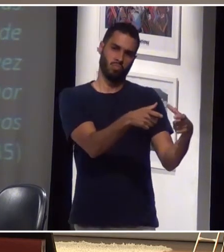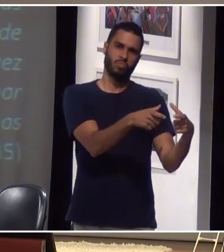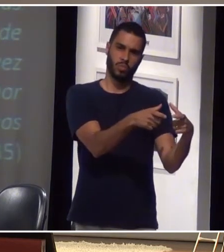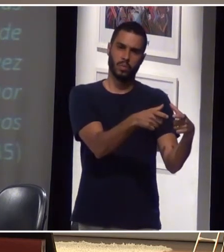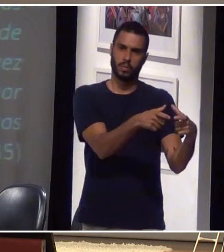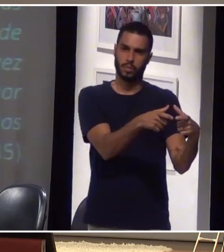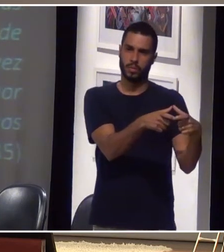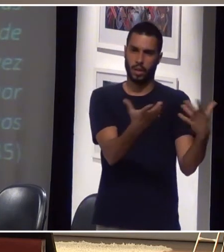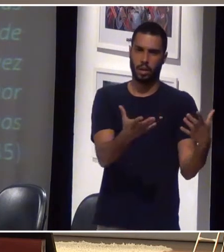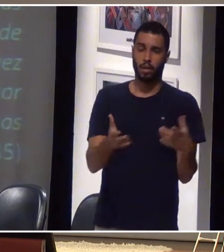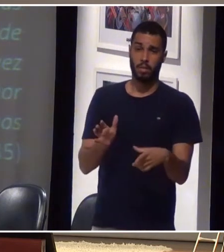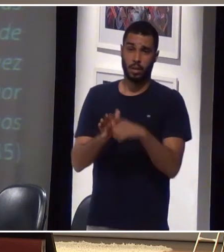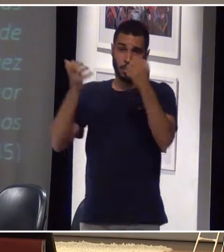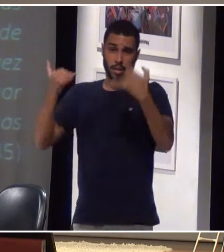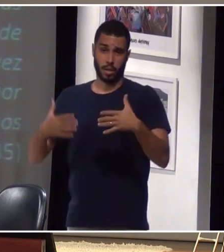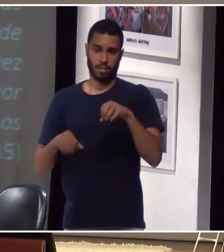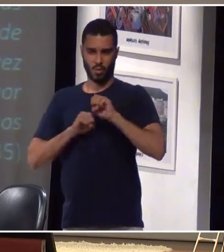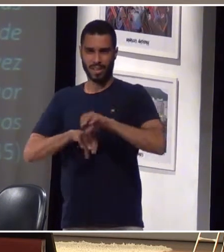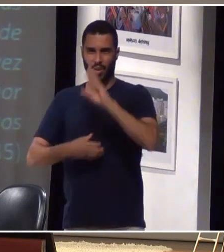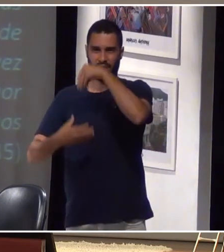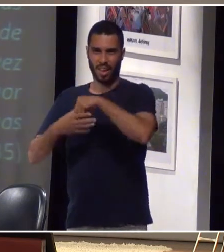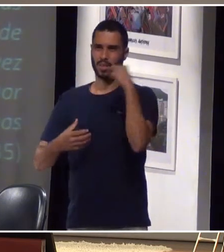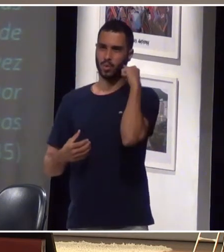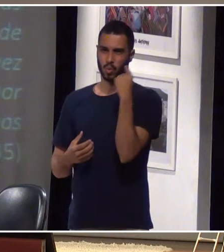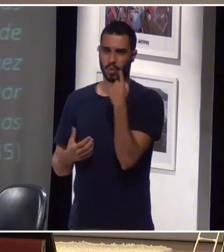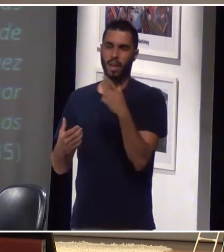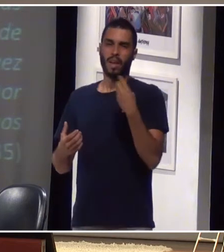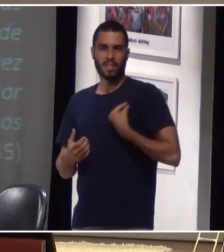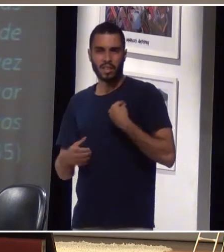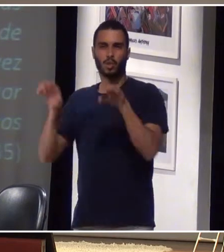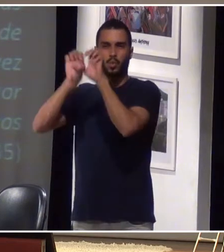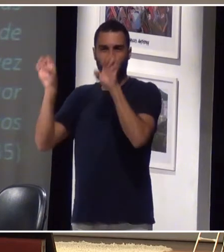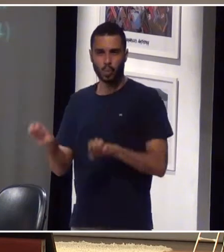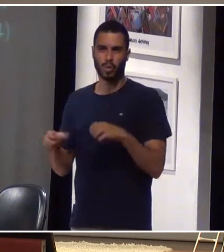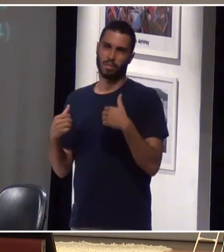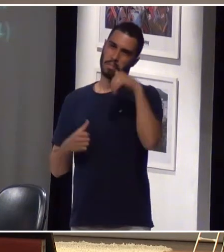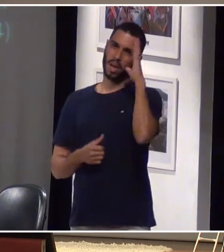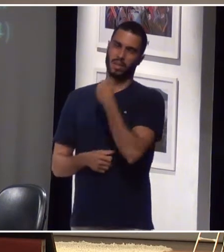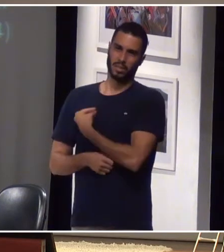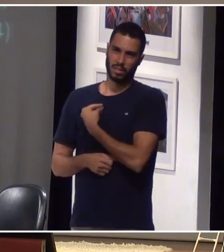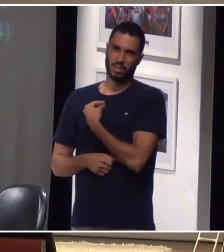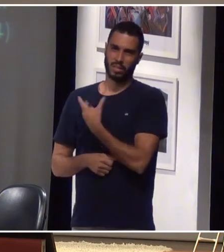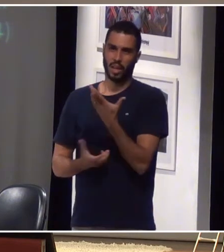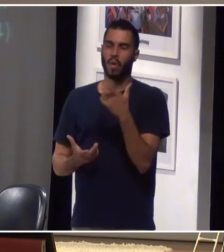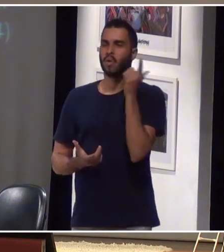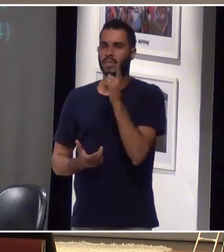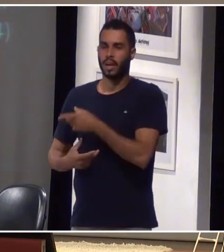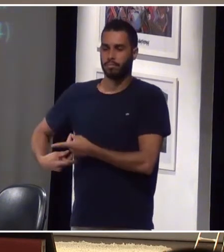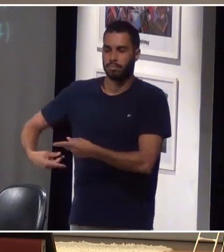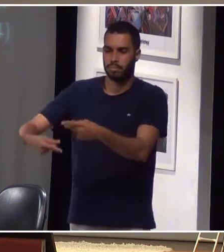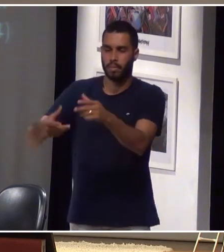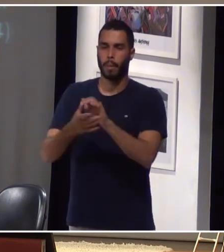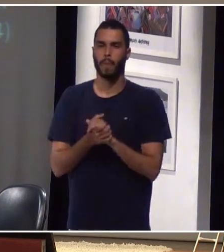fato das áreas acima citadas possuírem melhor estrutura para acolher e promover a permanência dos alunos. Em